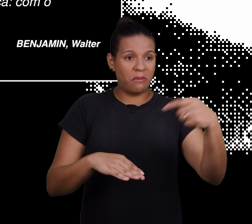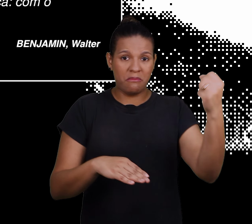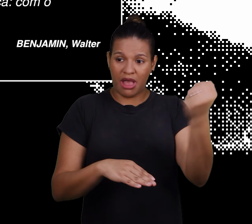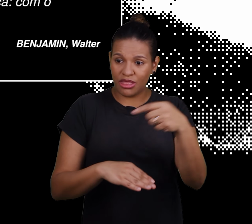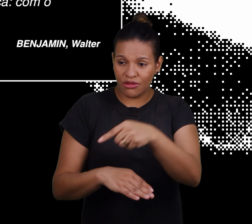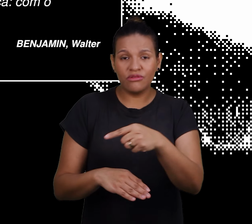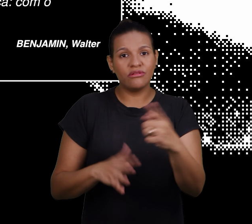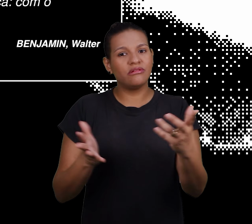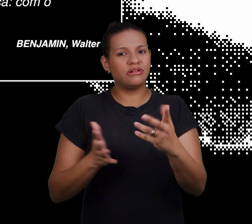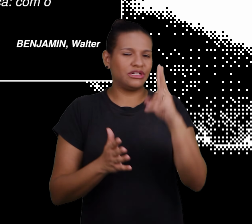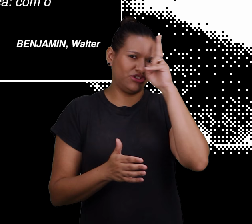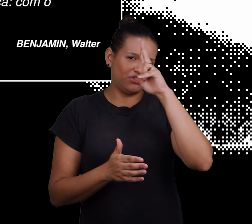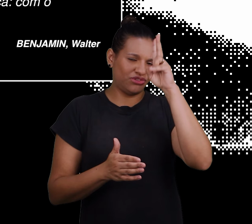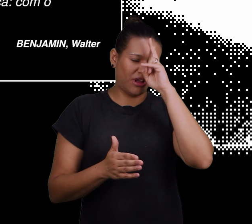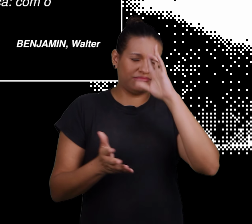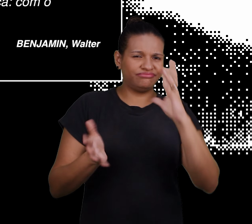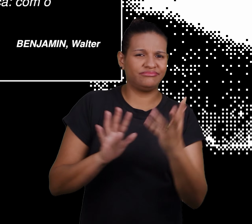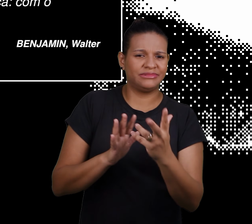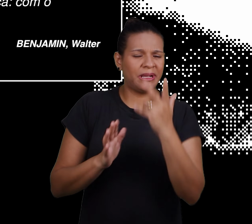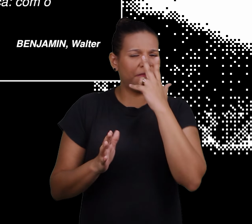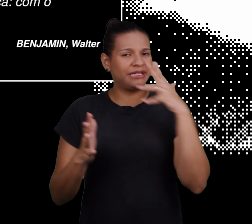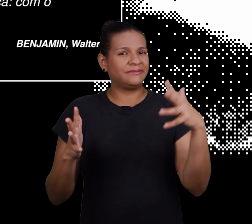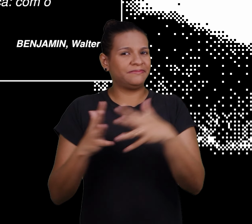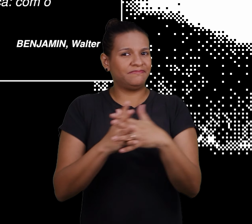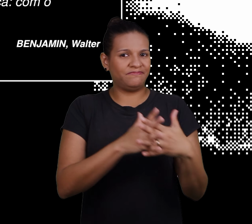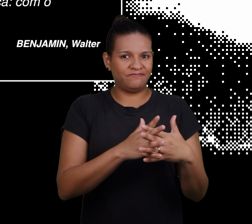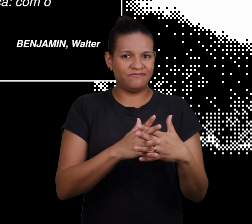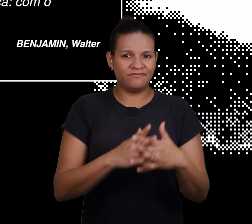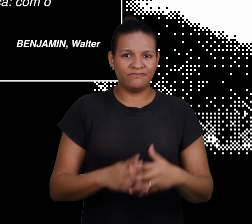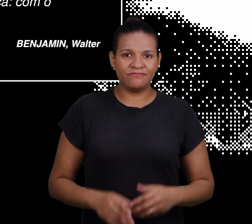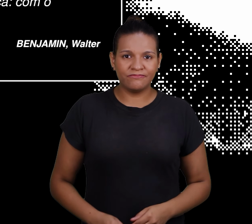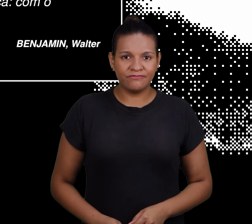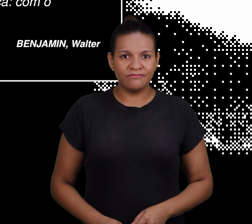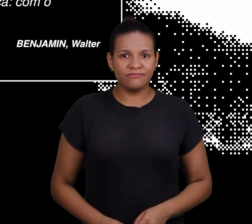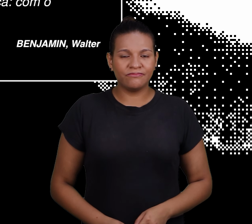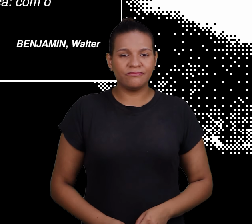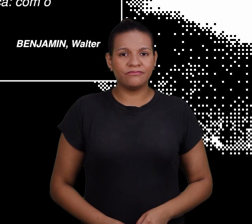é do que a velha história do civilizado matando o bárbaro.